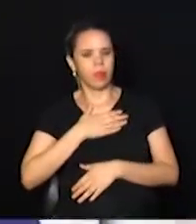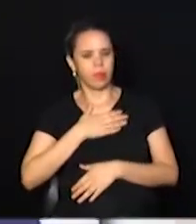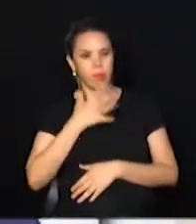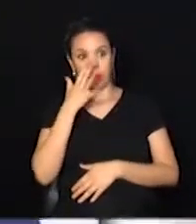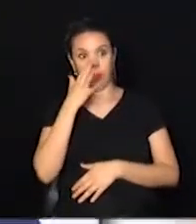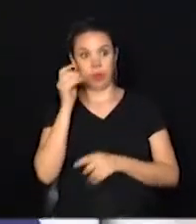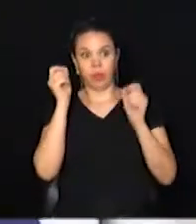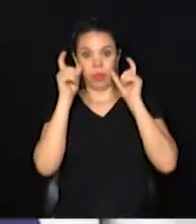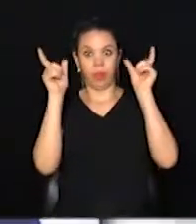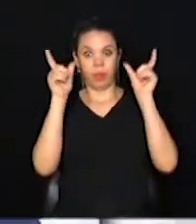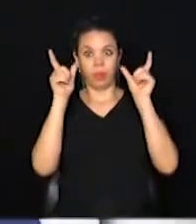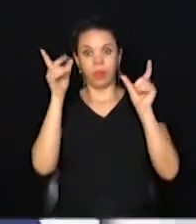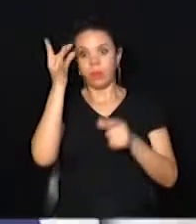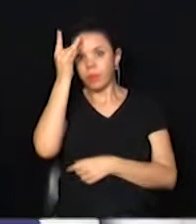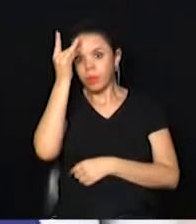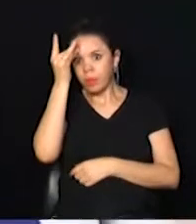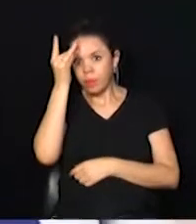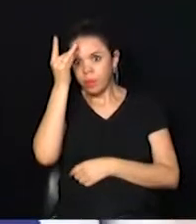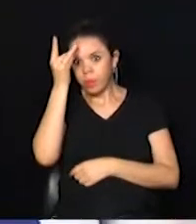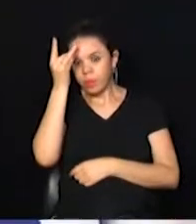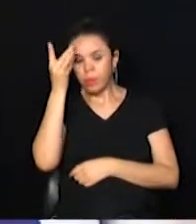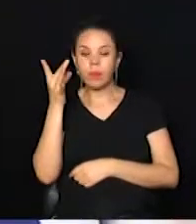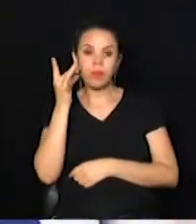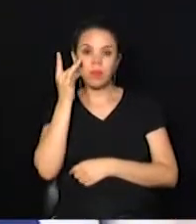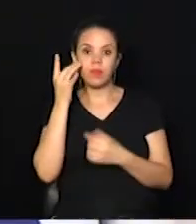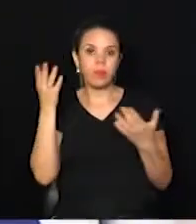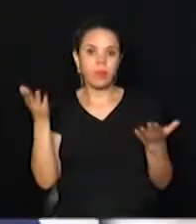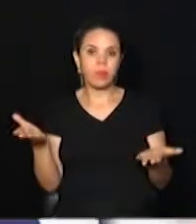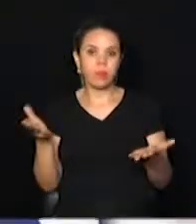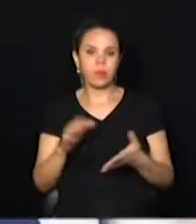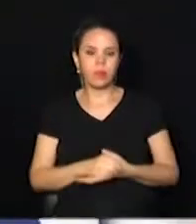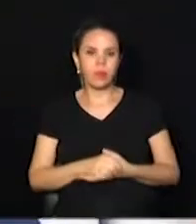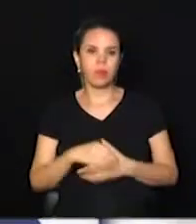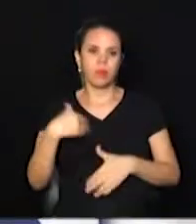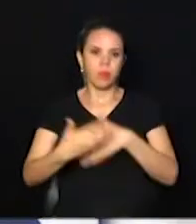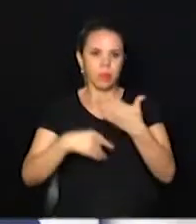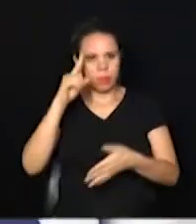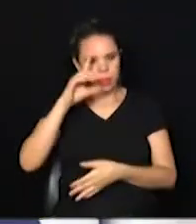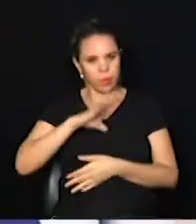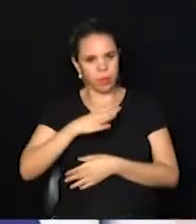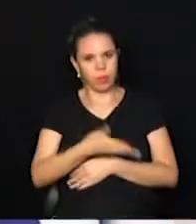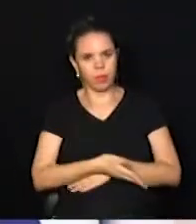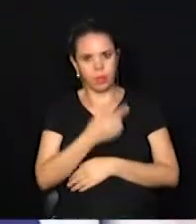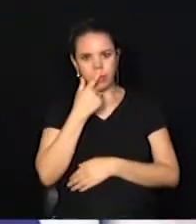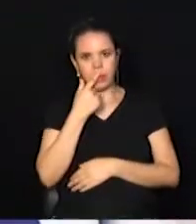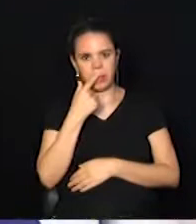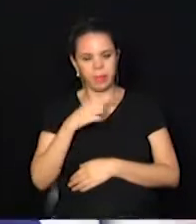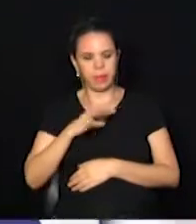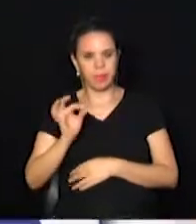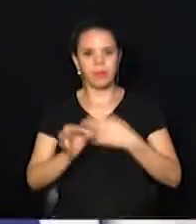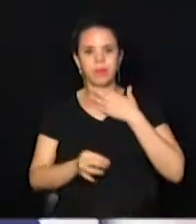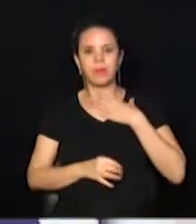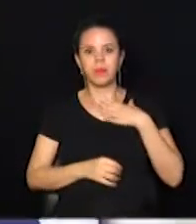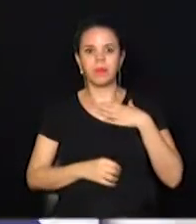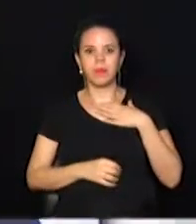me espantou, me marcou o quão isso é presente no cotidiano dessa cidade. E eu tenho certeza